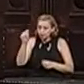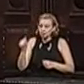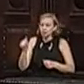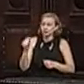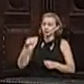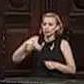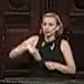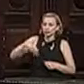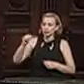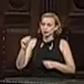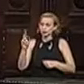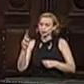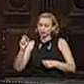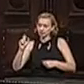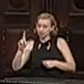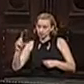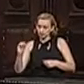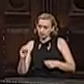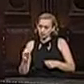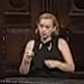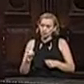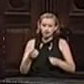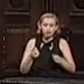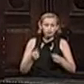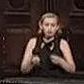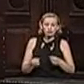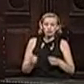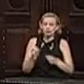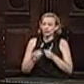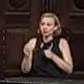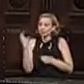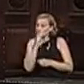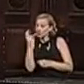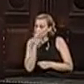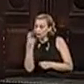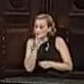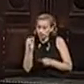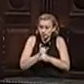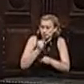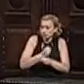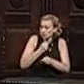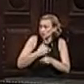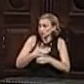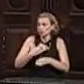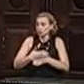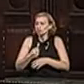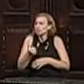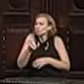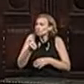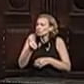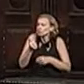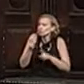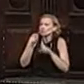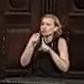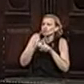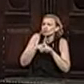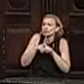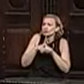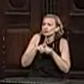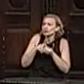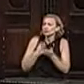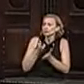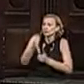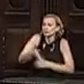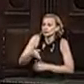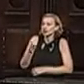a catástrofes no Rio de Janeiro e isso precisa ser revisto imediatamente. Poucos meses nos separam do verão e